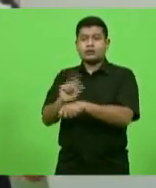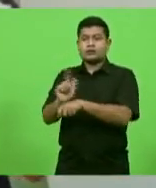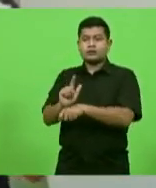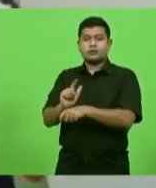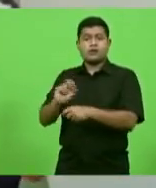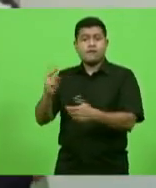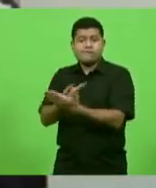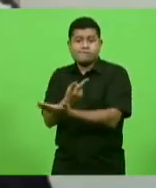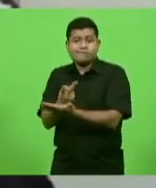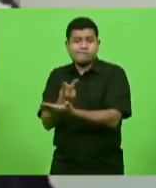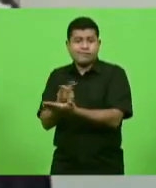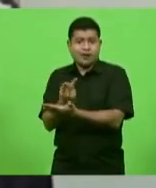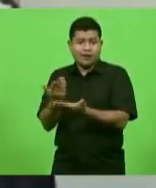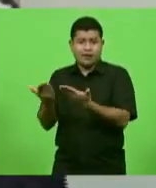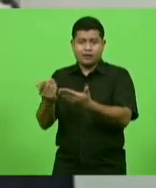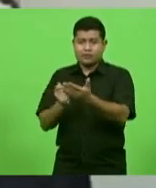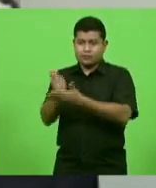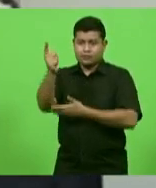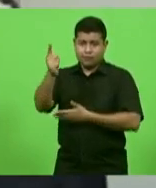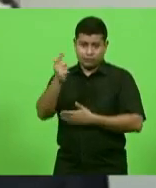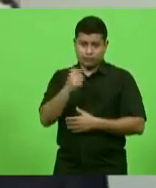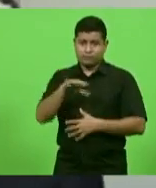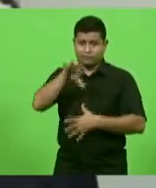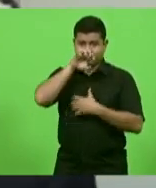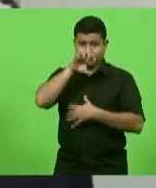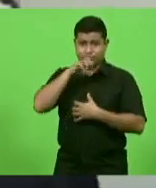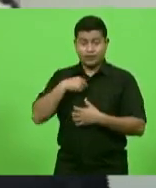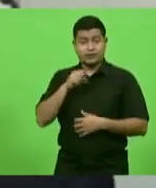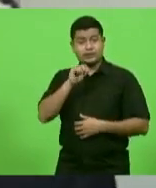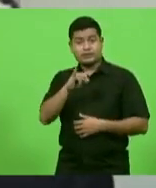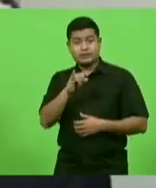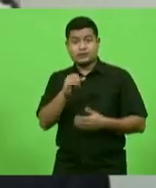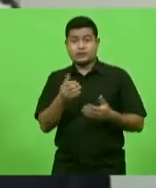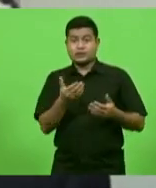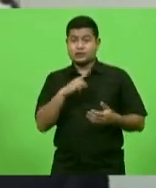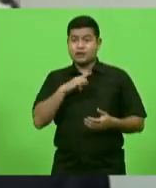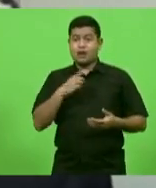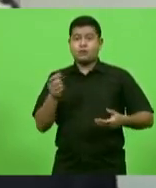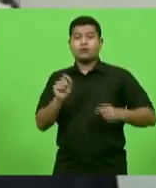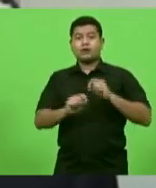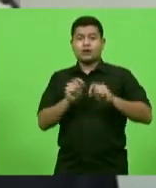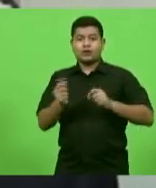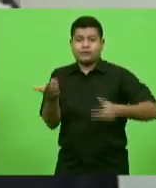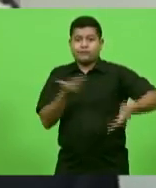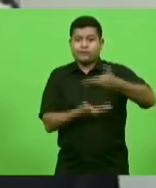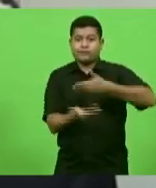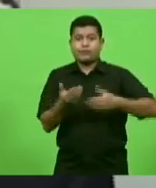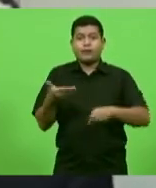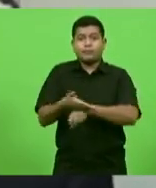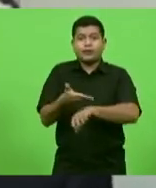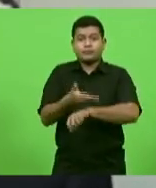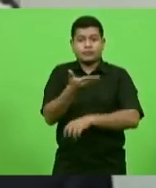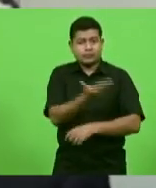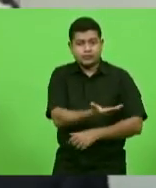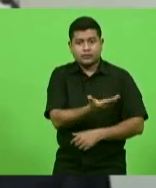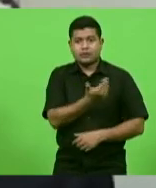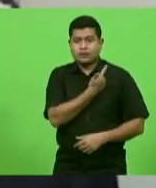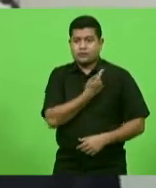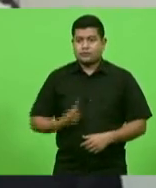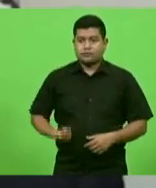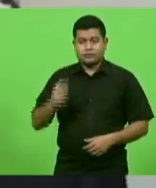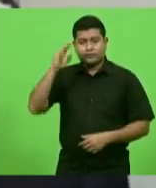gestão equivocada da compra dos respiradores ci al não envolvimento do governador a polícia federal atesta que dão